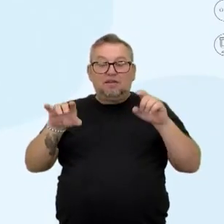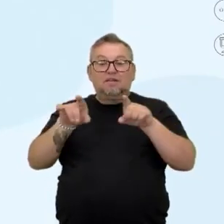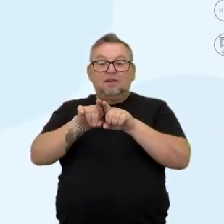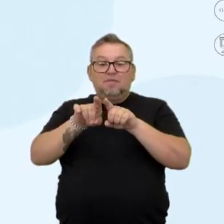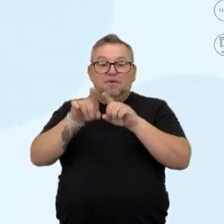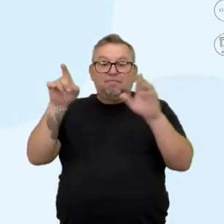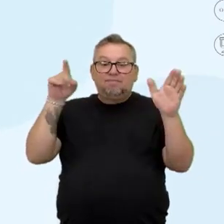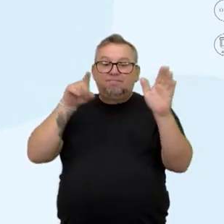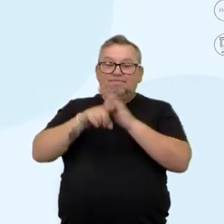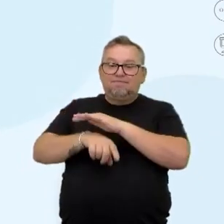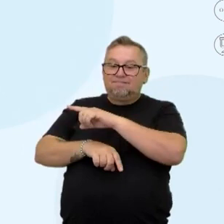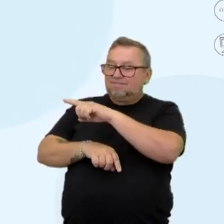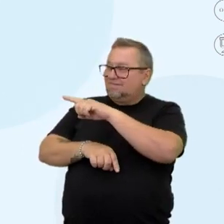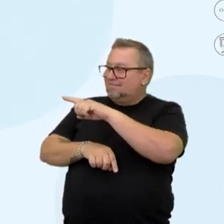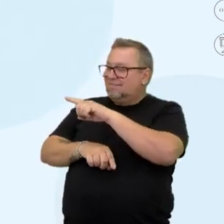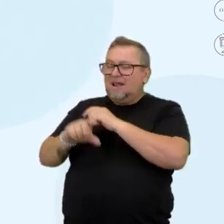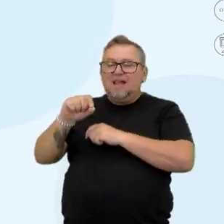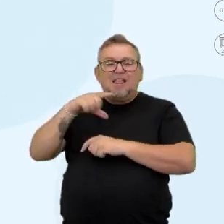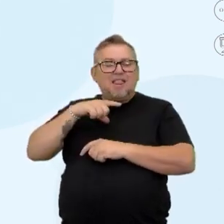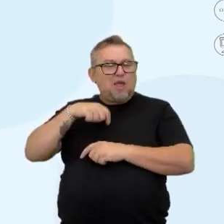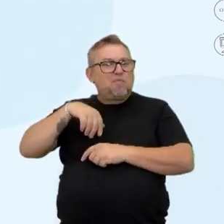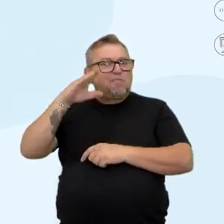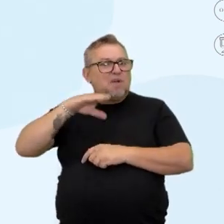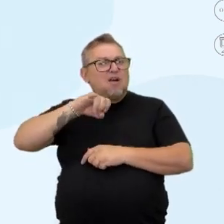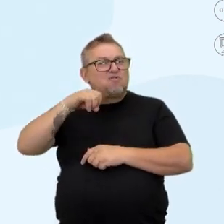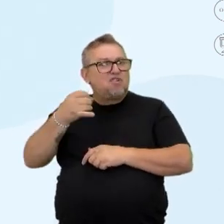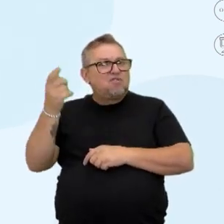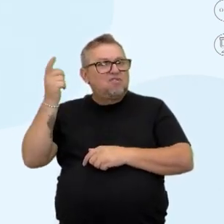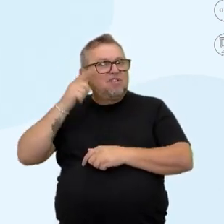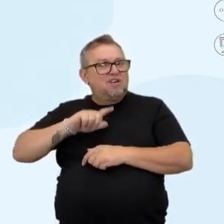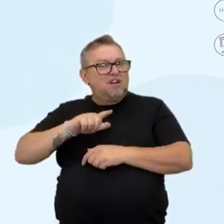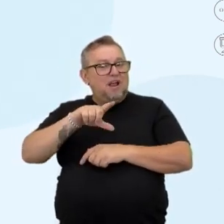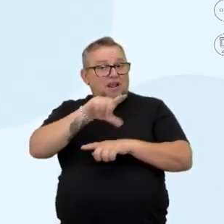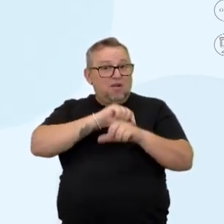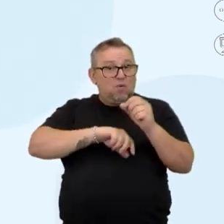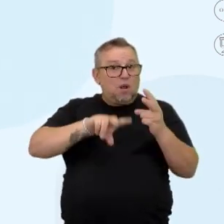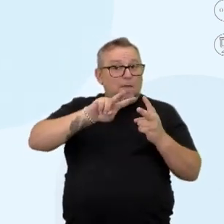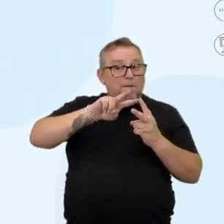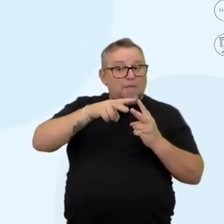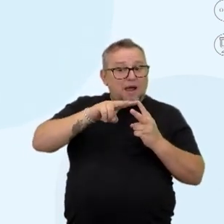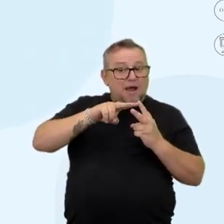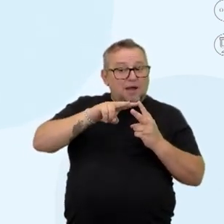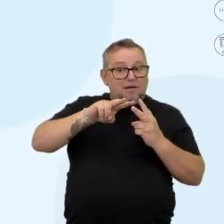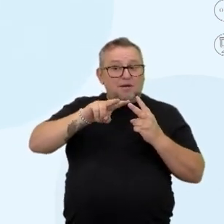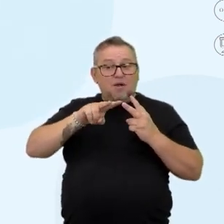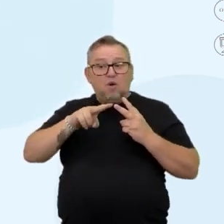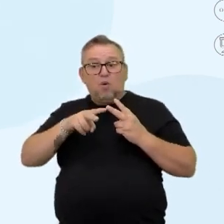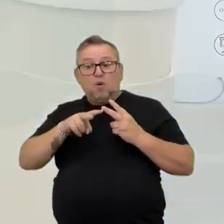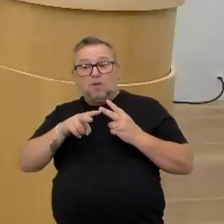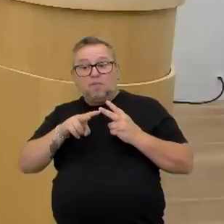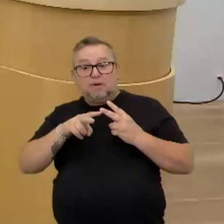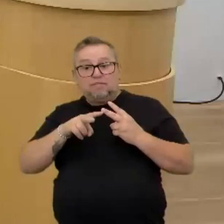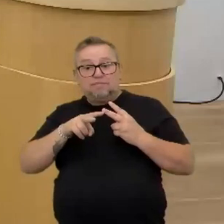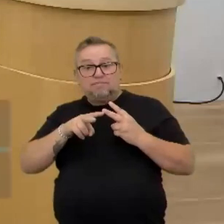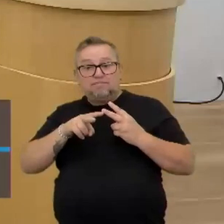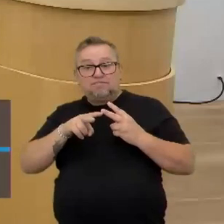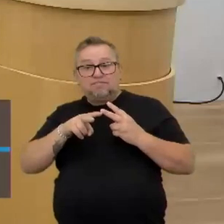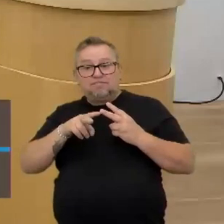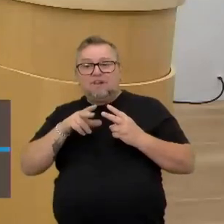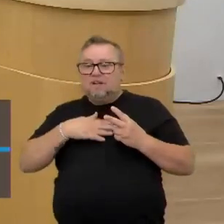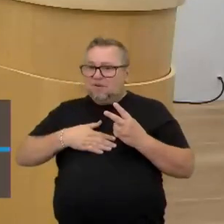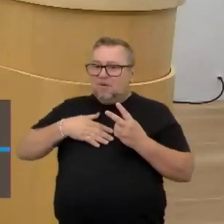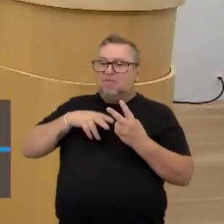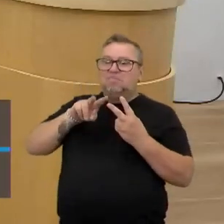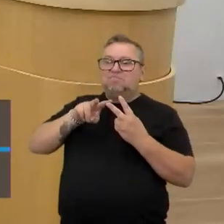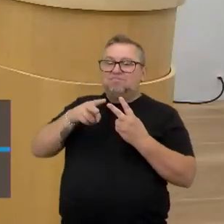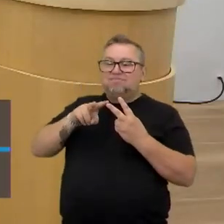Osmar, vem a pergunta. Quem tem mais chance de ganhar? Quem escolhe par ou quem escolhe ímpar? Nossa, eu sempre gostei dos ímpares. Você sempre gostou dos